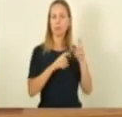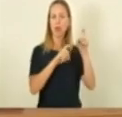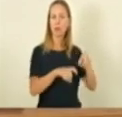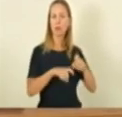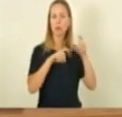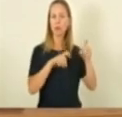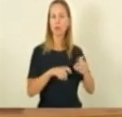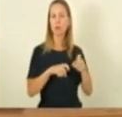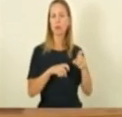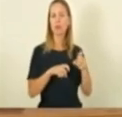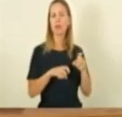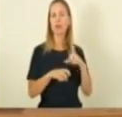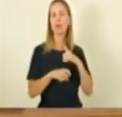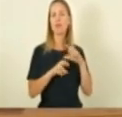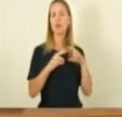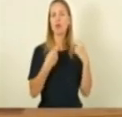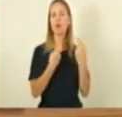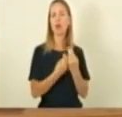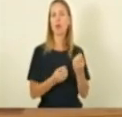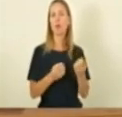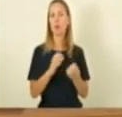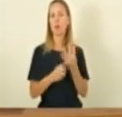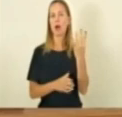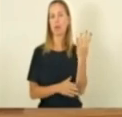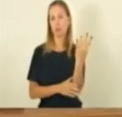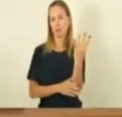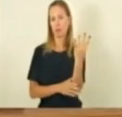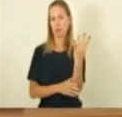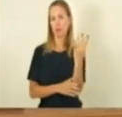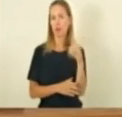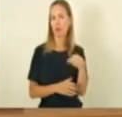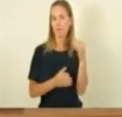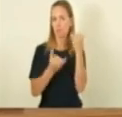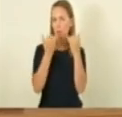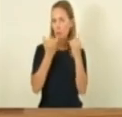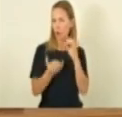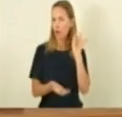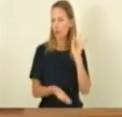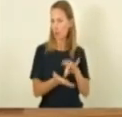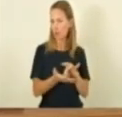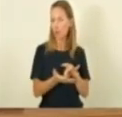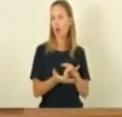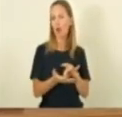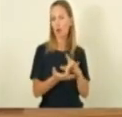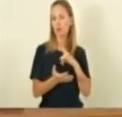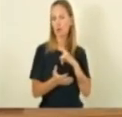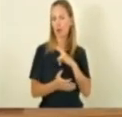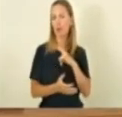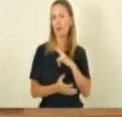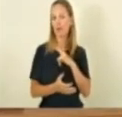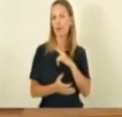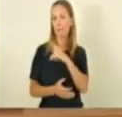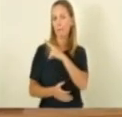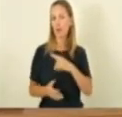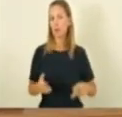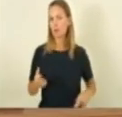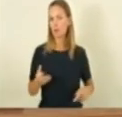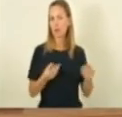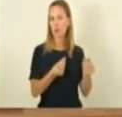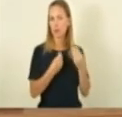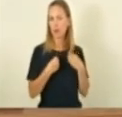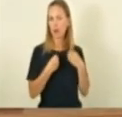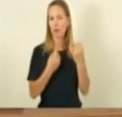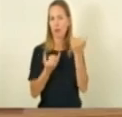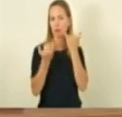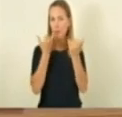esse ano, reuniu 4 vezes. Esses dados aqui são dados oficiais fornecidos pelo presidente da casa, a